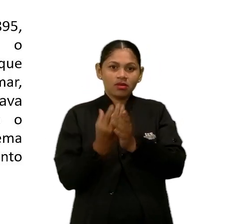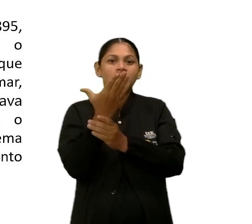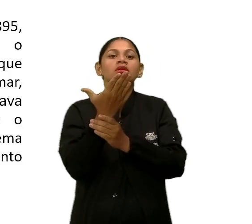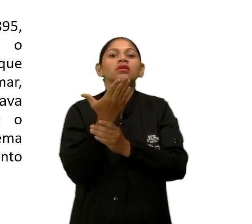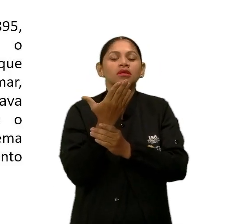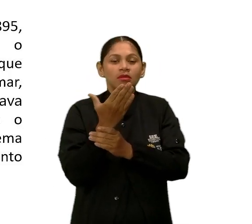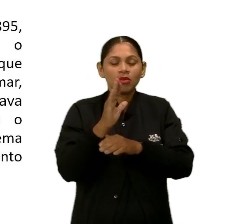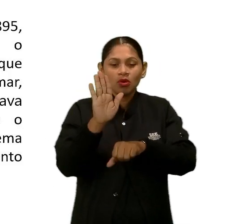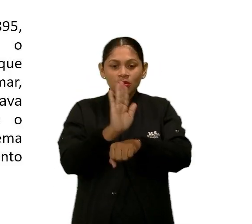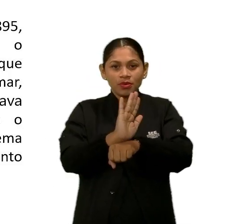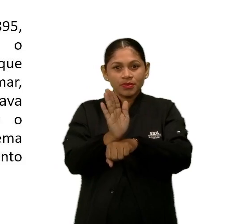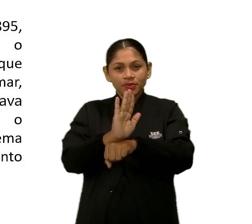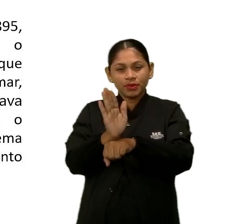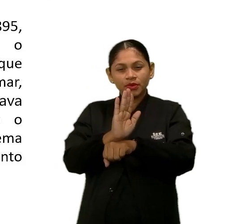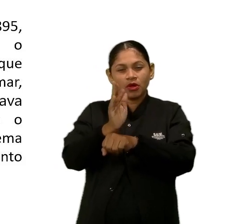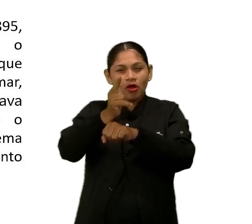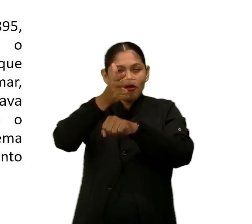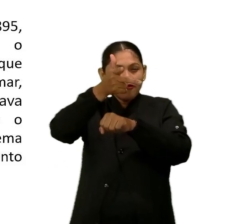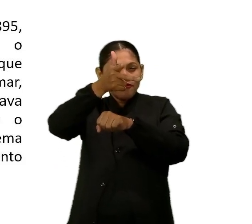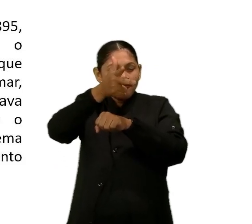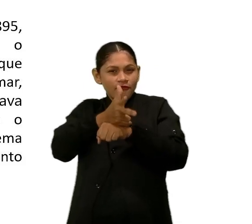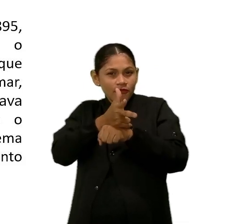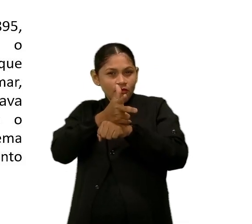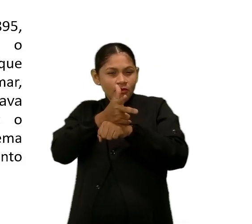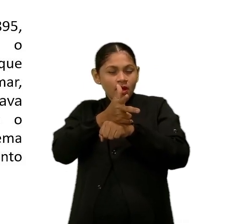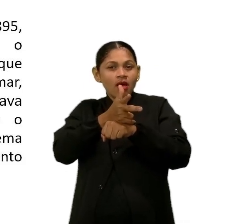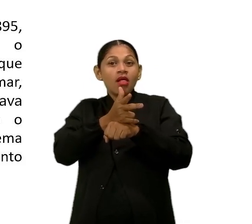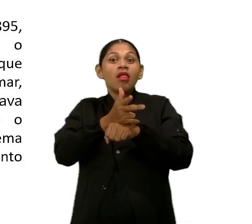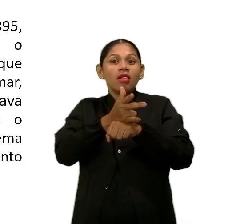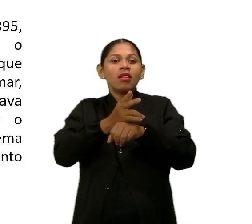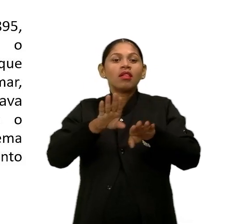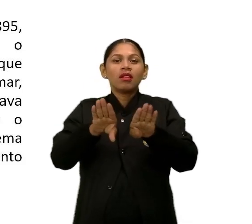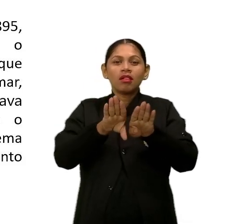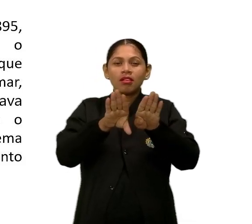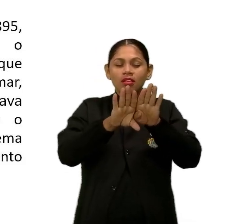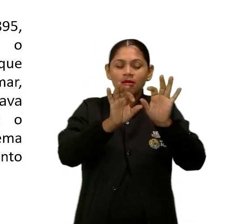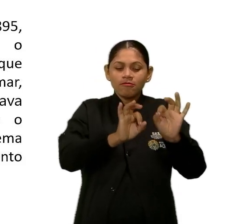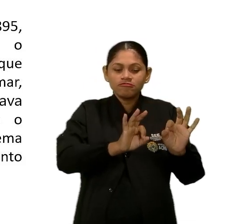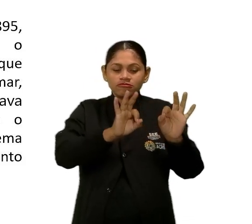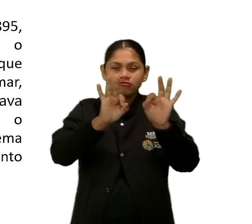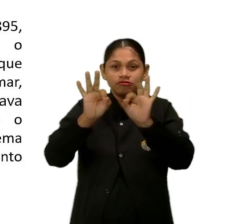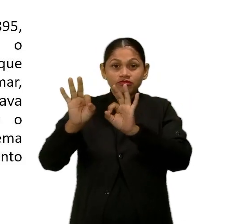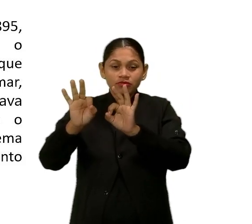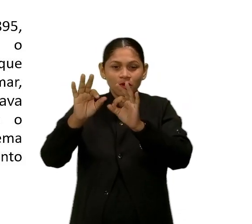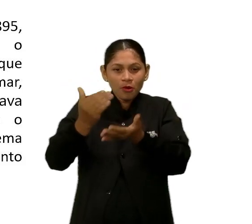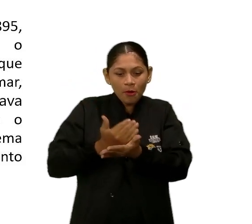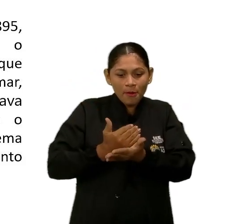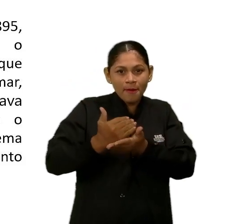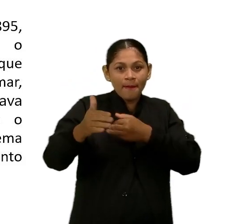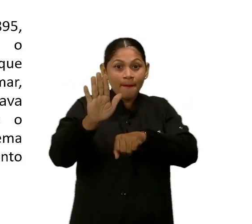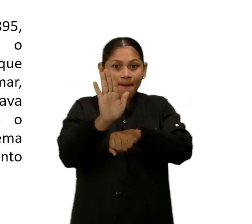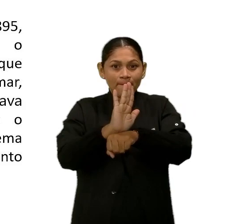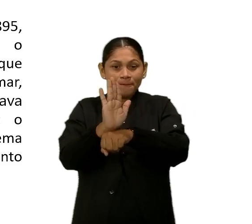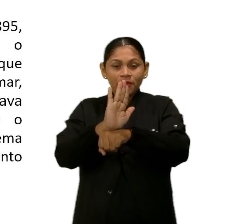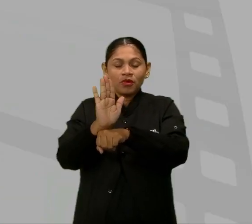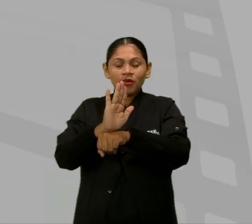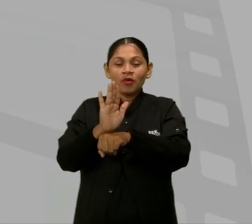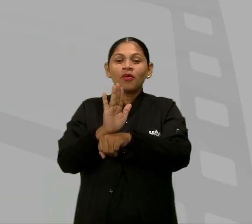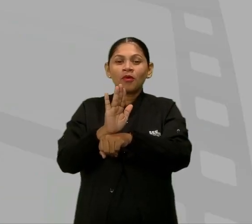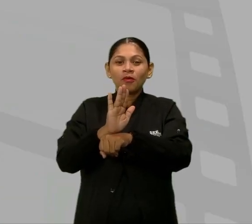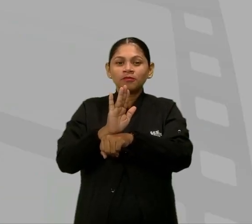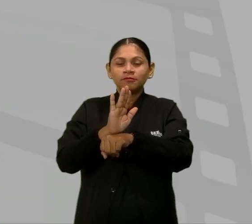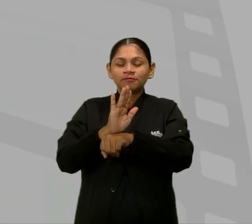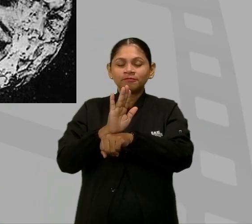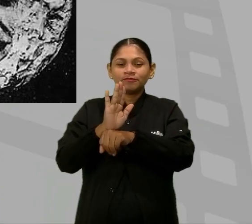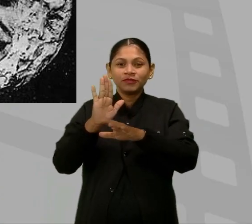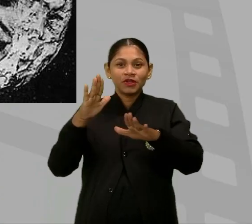cinematógrafo, que além de filmar, também projetava filmes, marcando o início do cinema como entretenimento